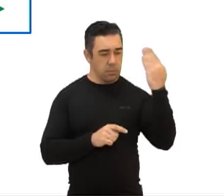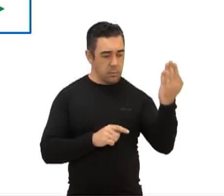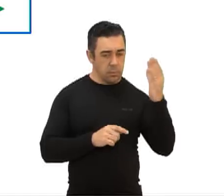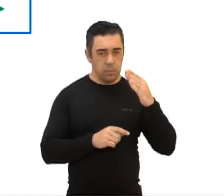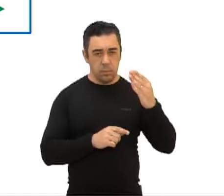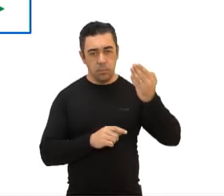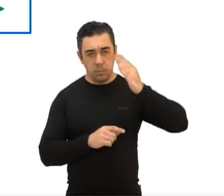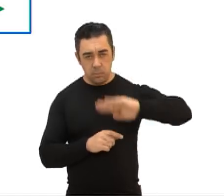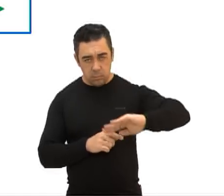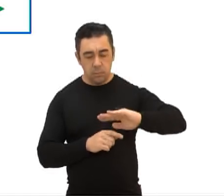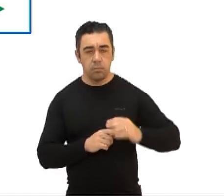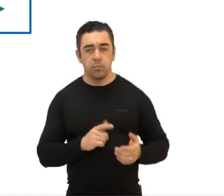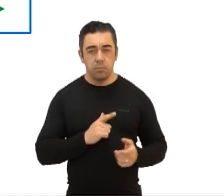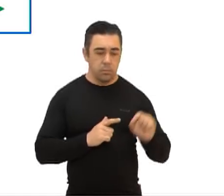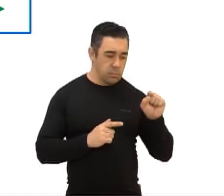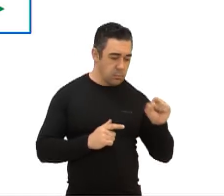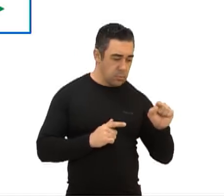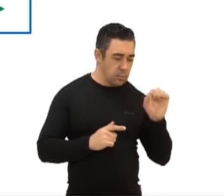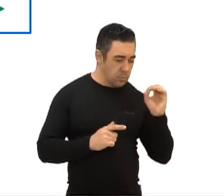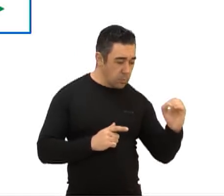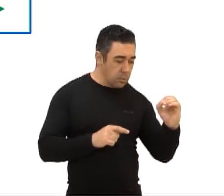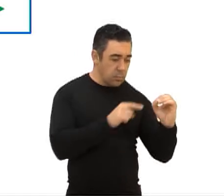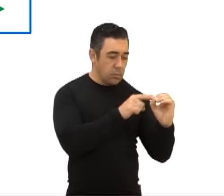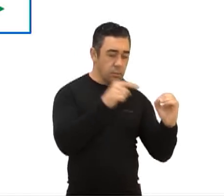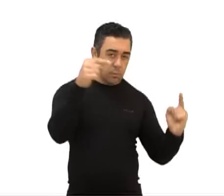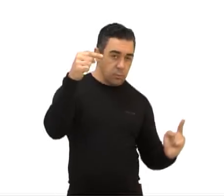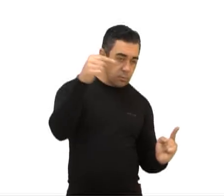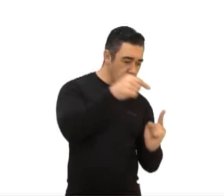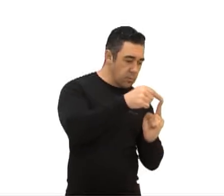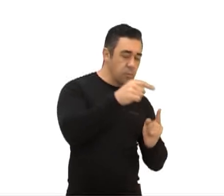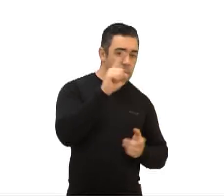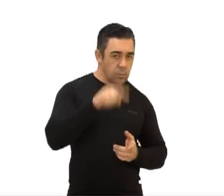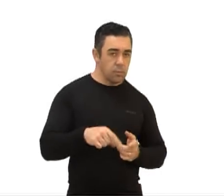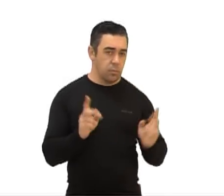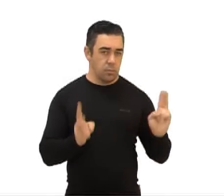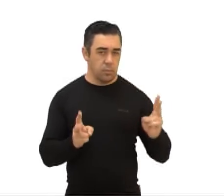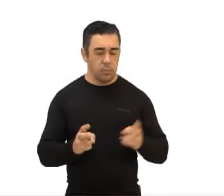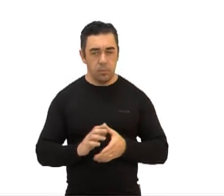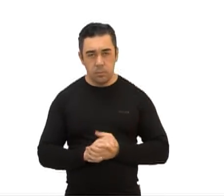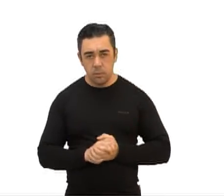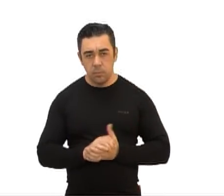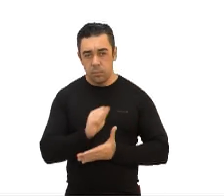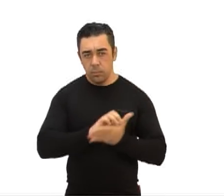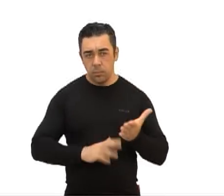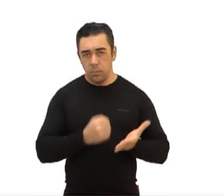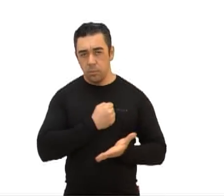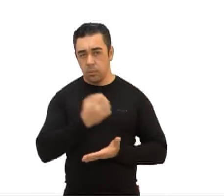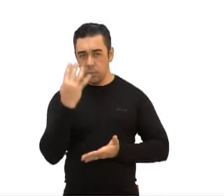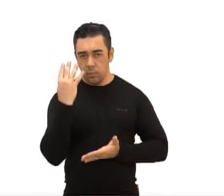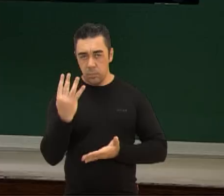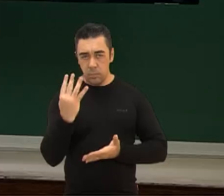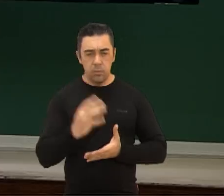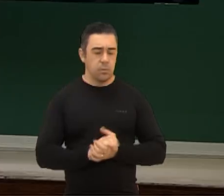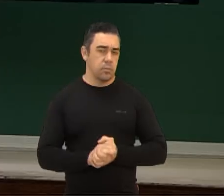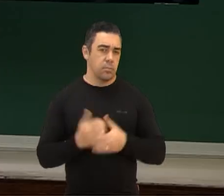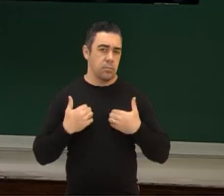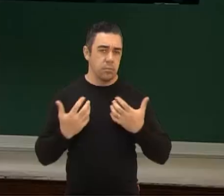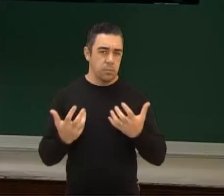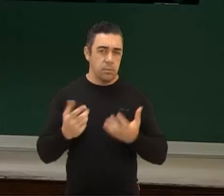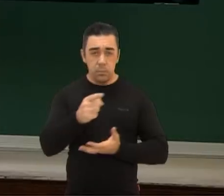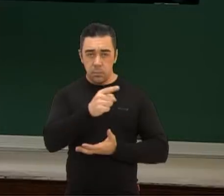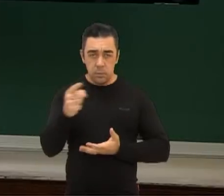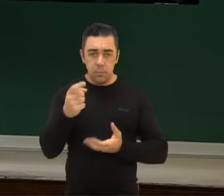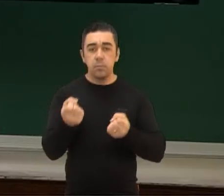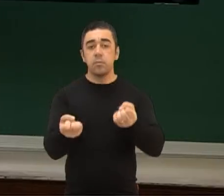vértice O em comum. E agora, vejamos aqui. O exercício número 4. Quero que vocês me